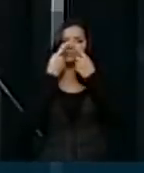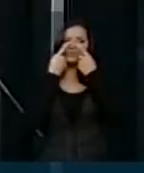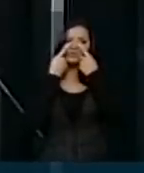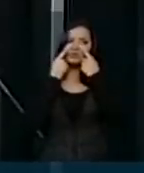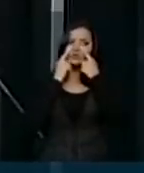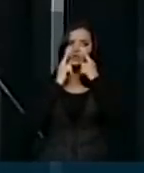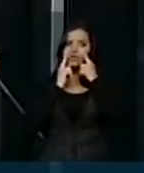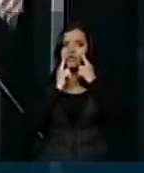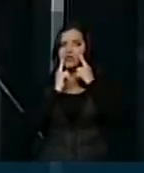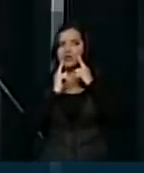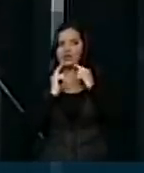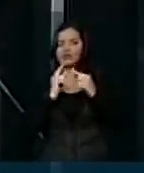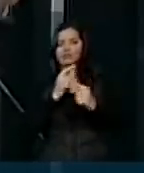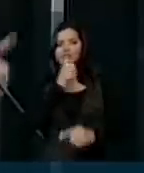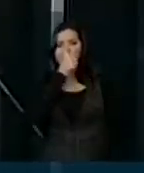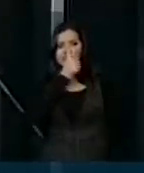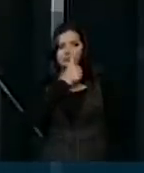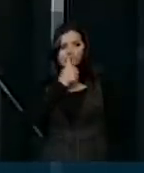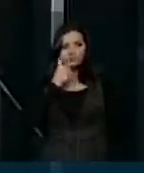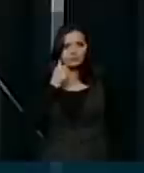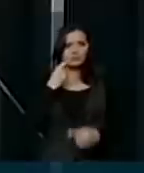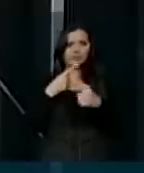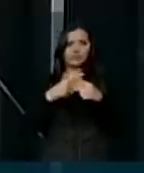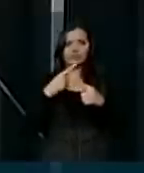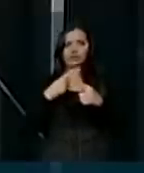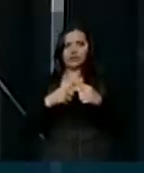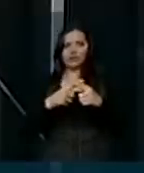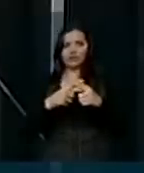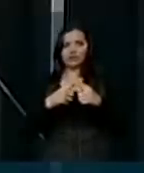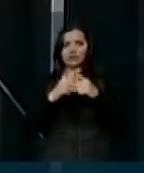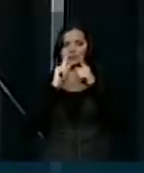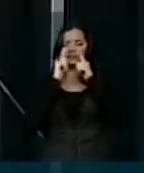viessem e as lágrimas caíssem pelo rosto.